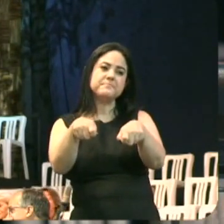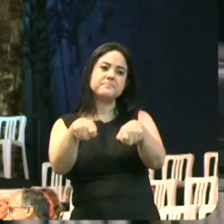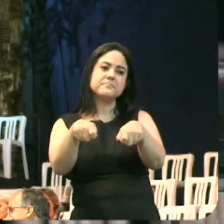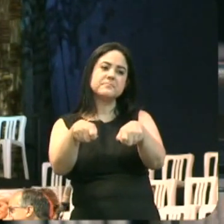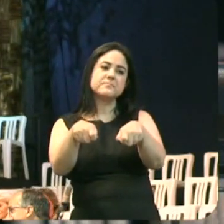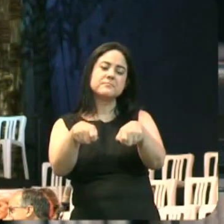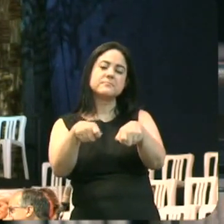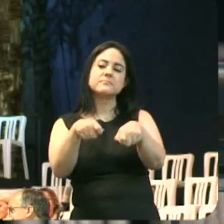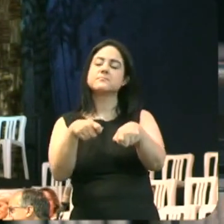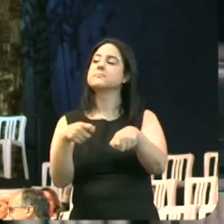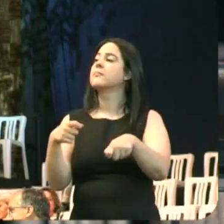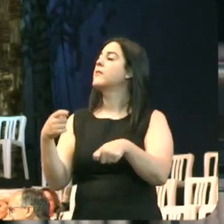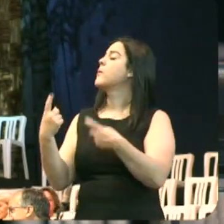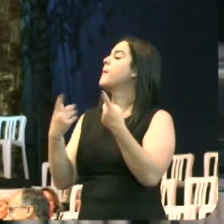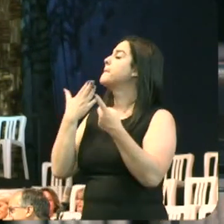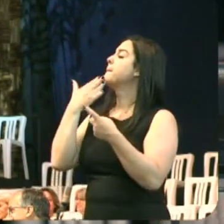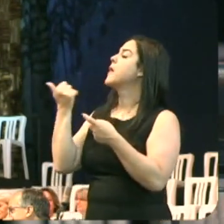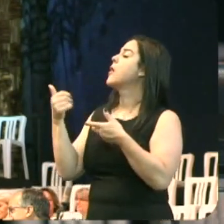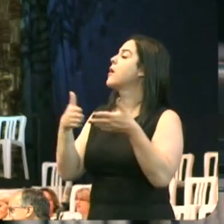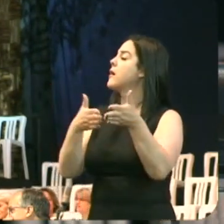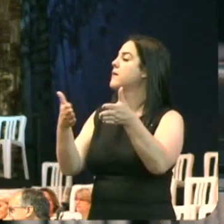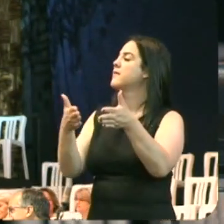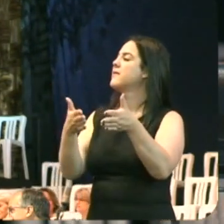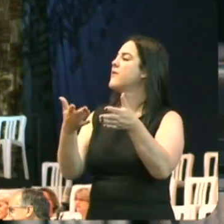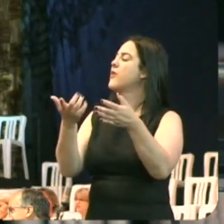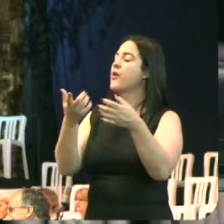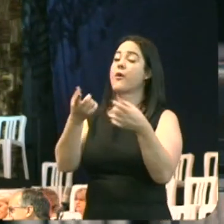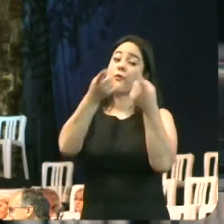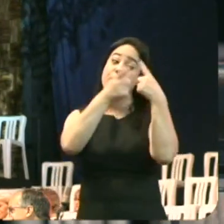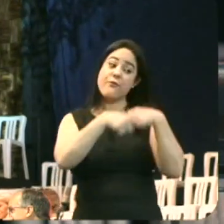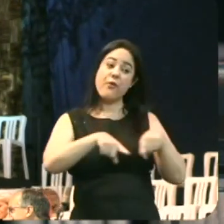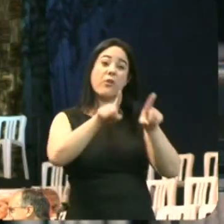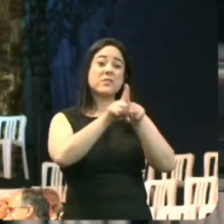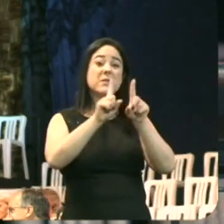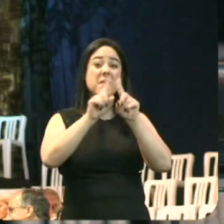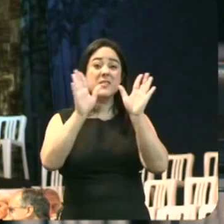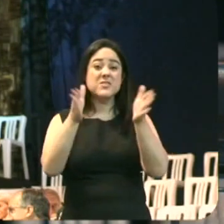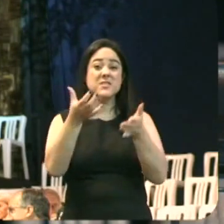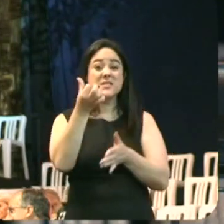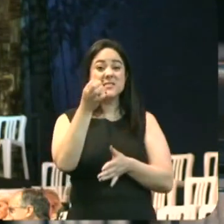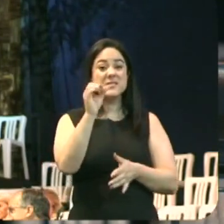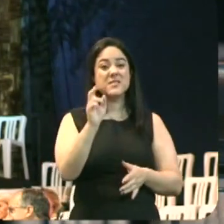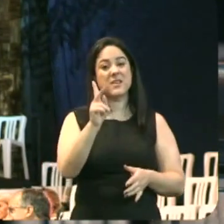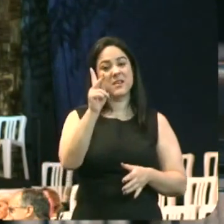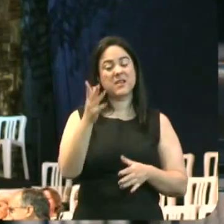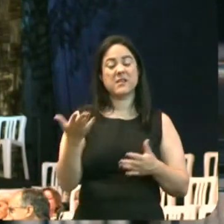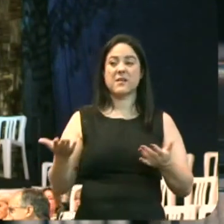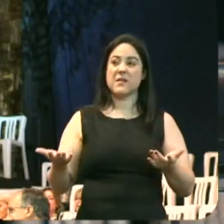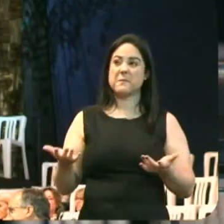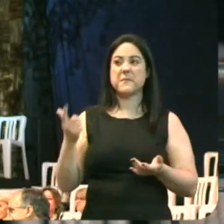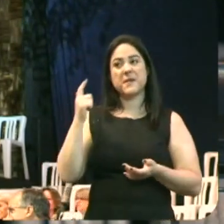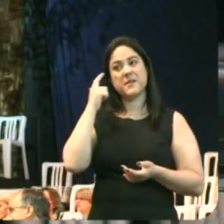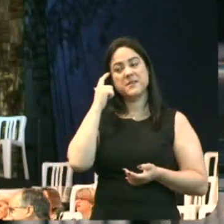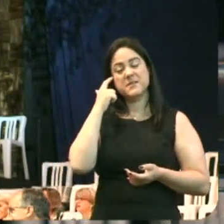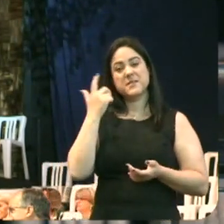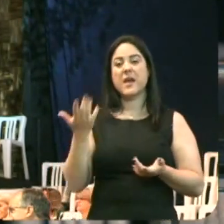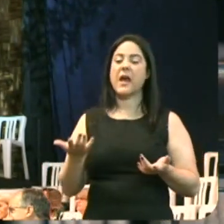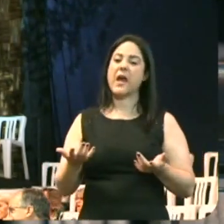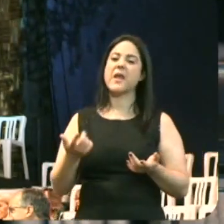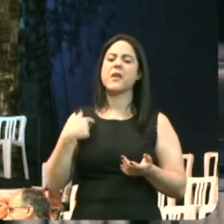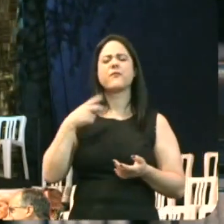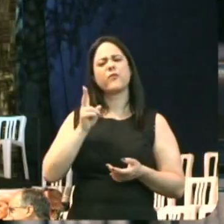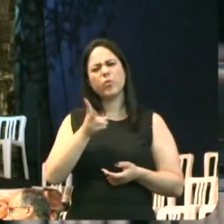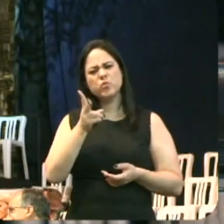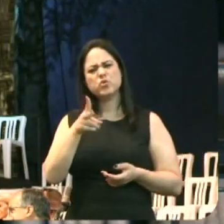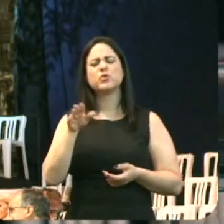Qual é o melhor caminho? Volta tudo. Mas eu já tinha andado 60 quilômetros, eu pensei assim, bom, eu vou fazer o seguinte, eu vou